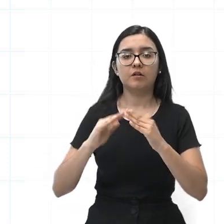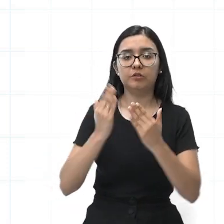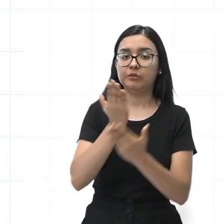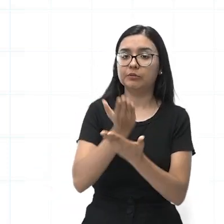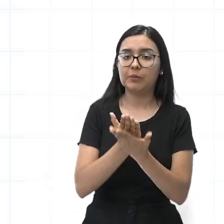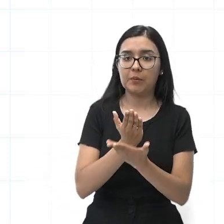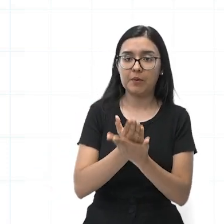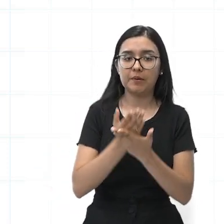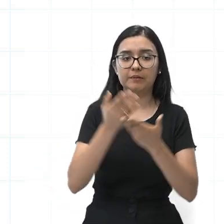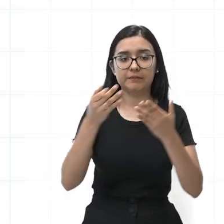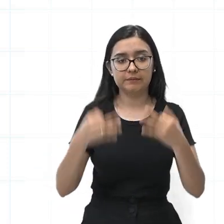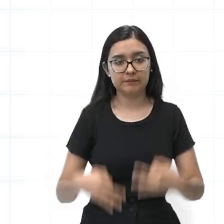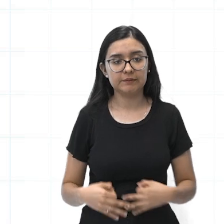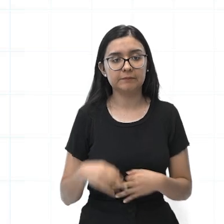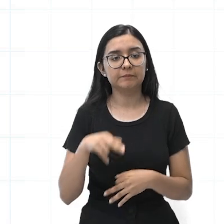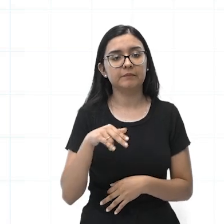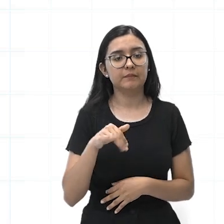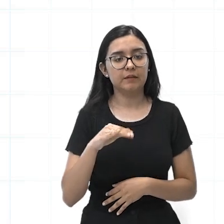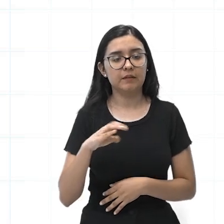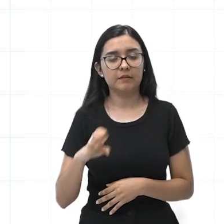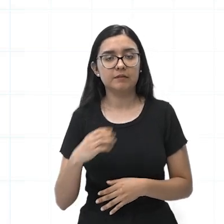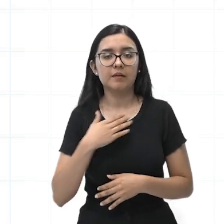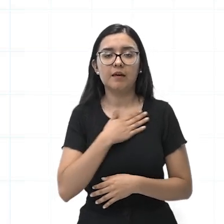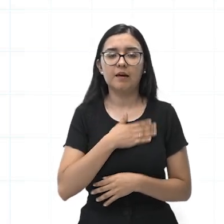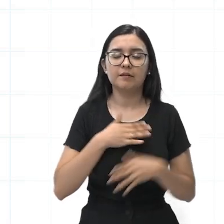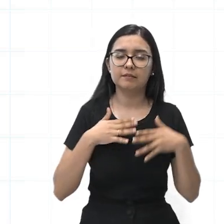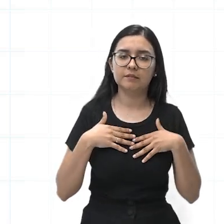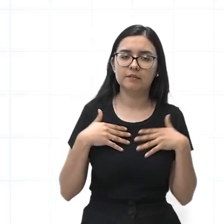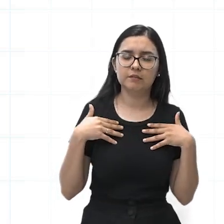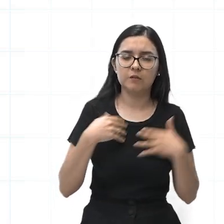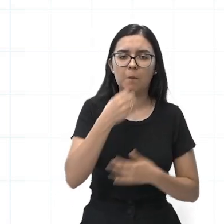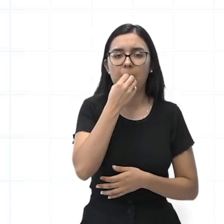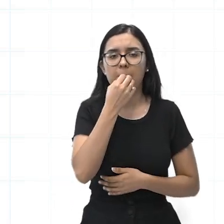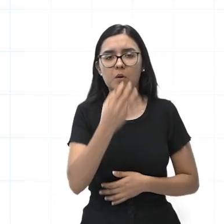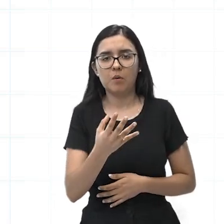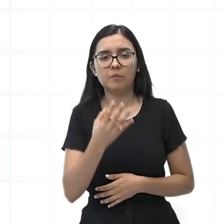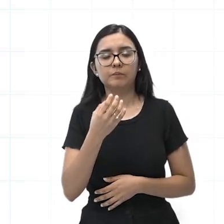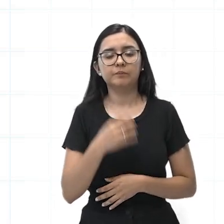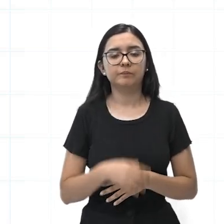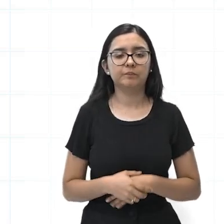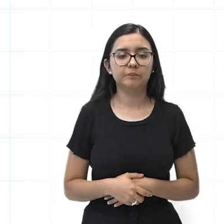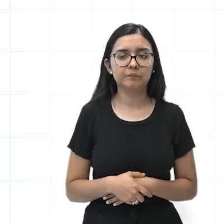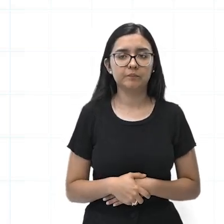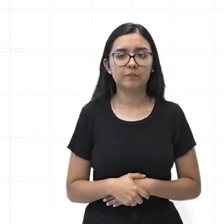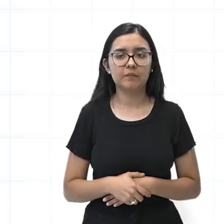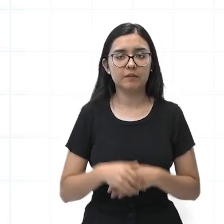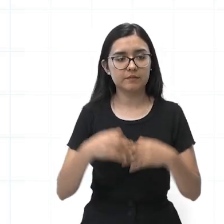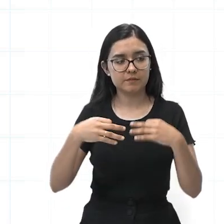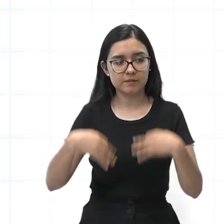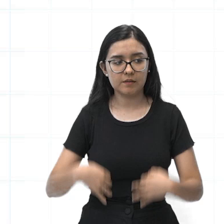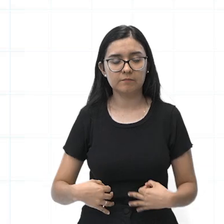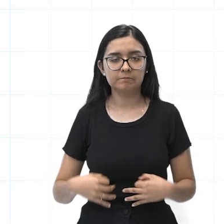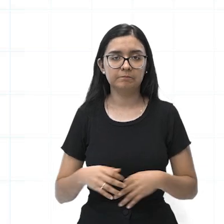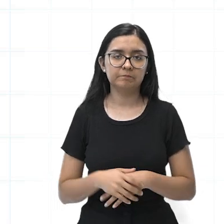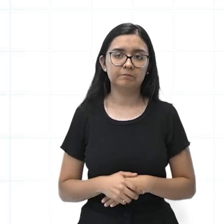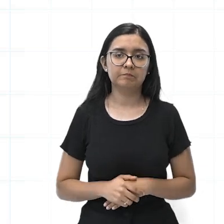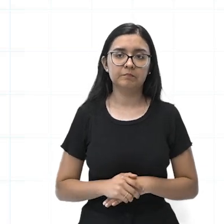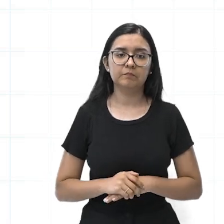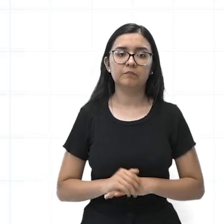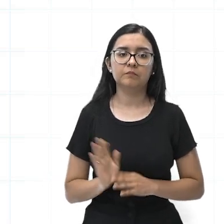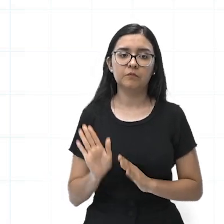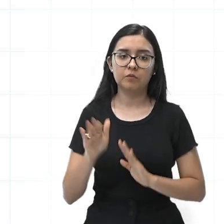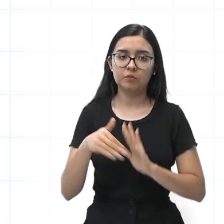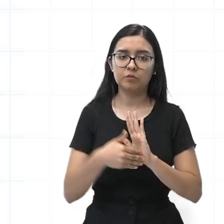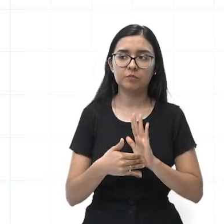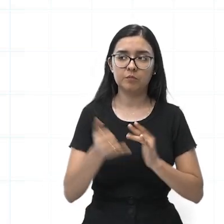da escola, ok? Então, nice é agradável, bom, boa, sempre nesse sentido, ok? Bem, uma última